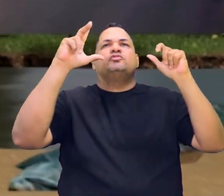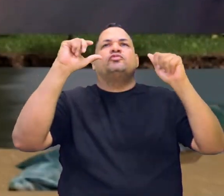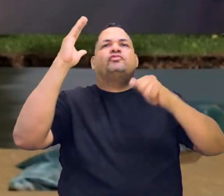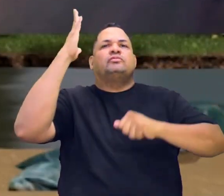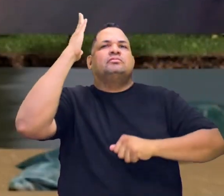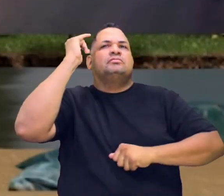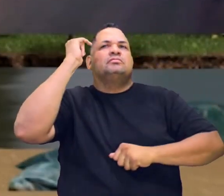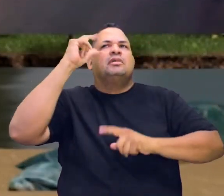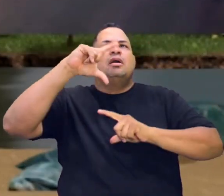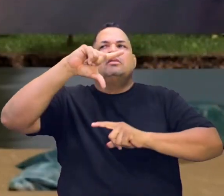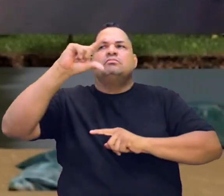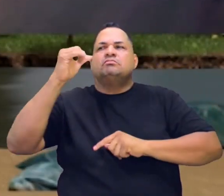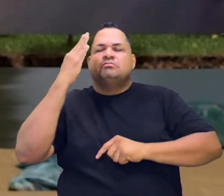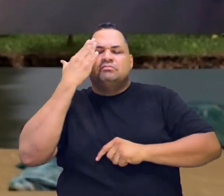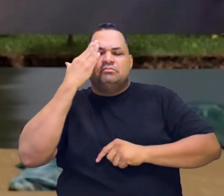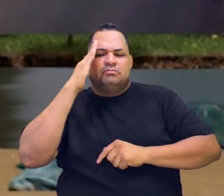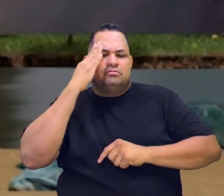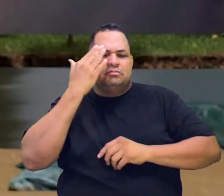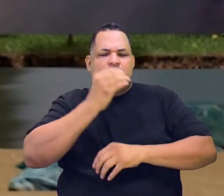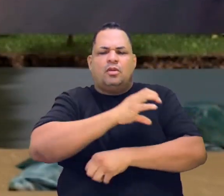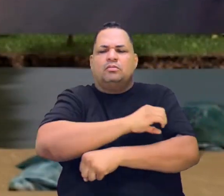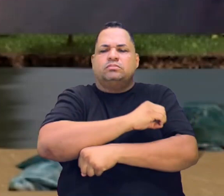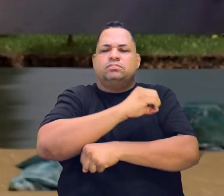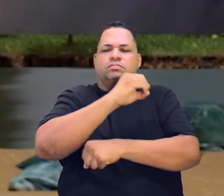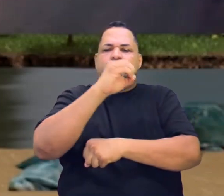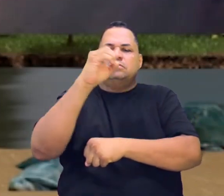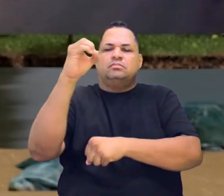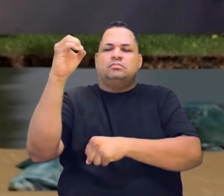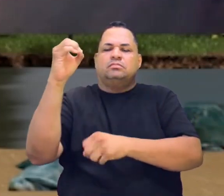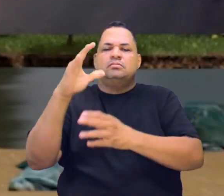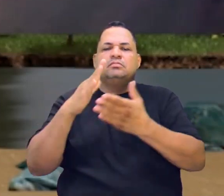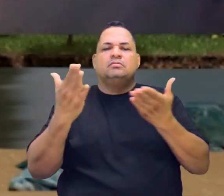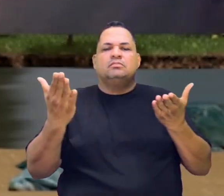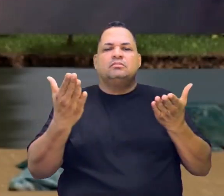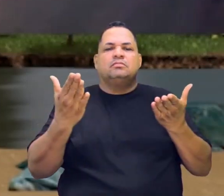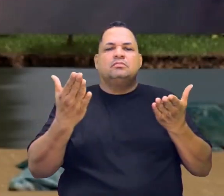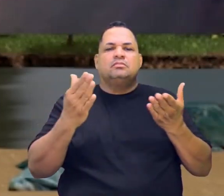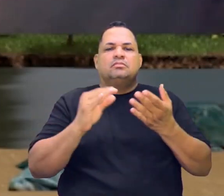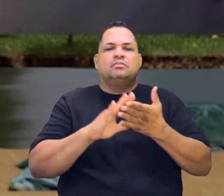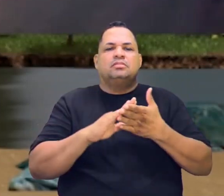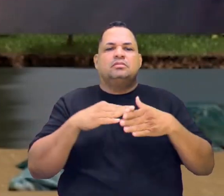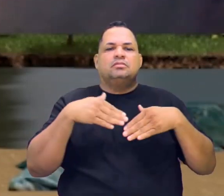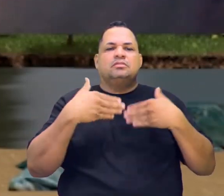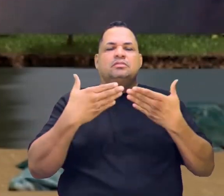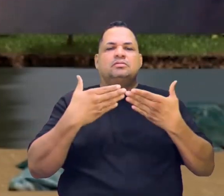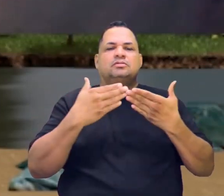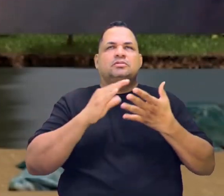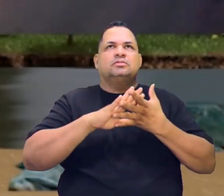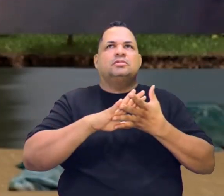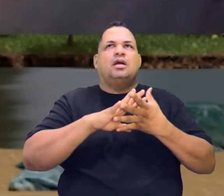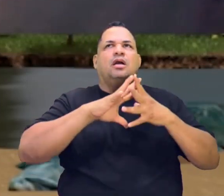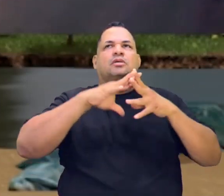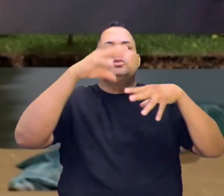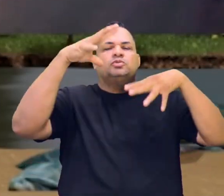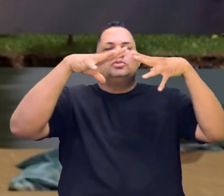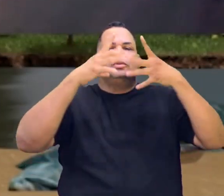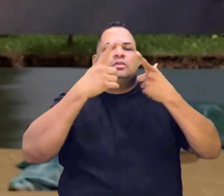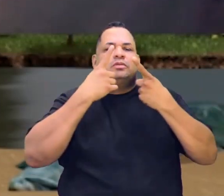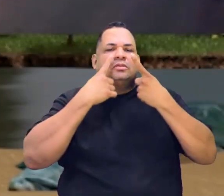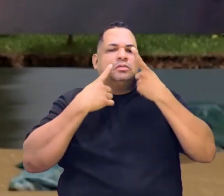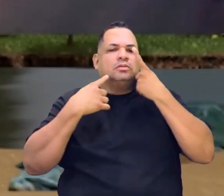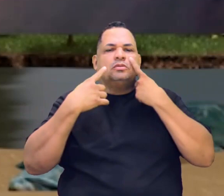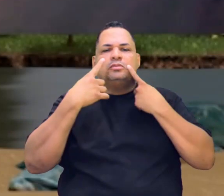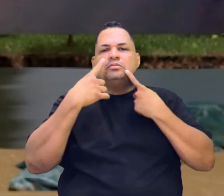lua entende o sol nascer. Quando ele diz, o vento sente, a chuva chora, o